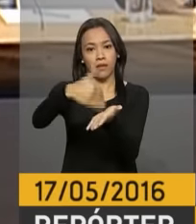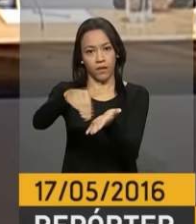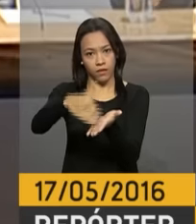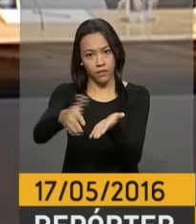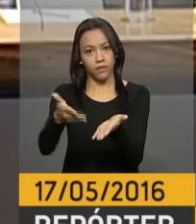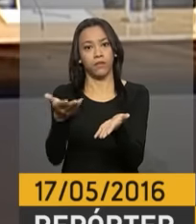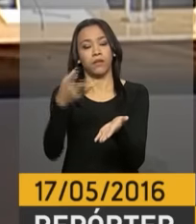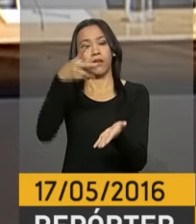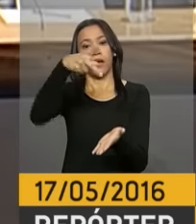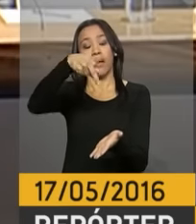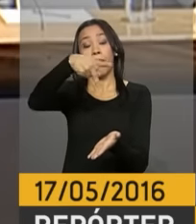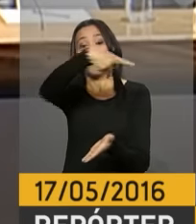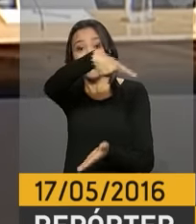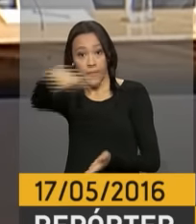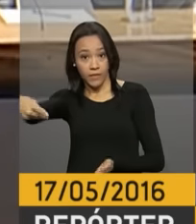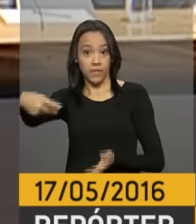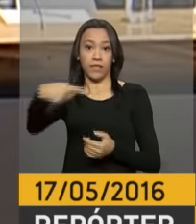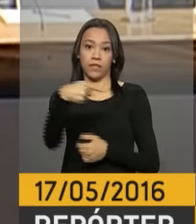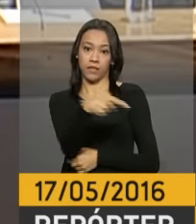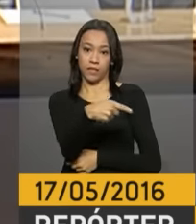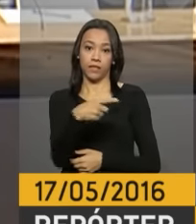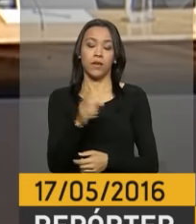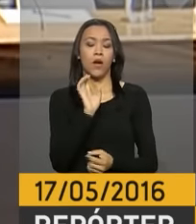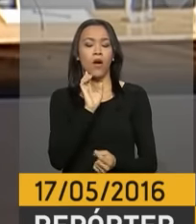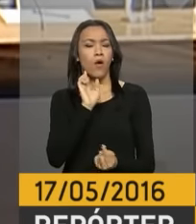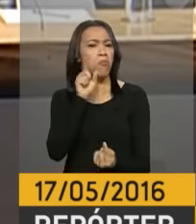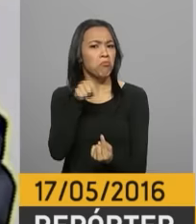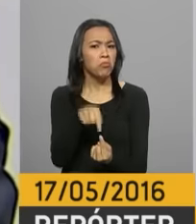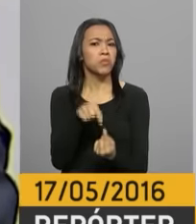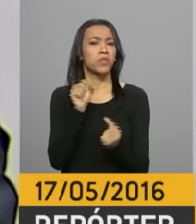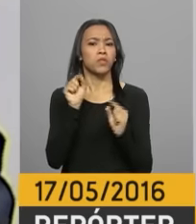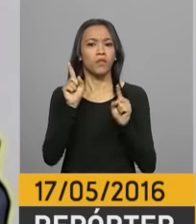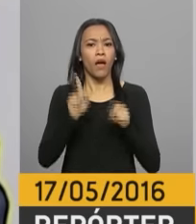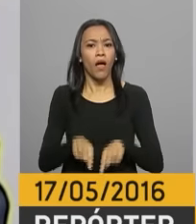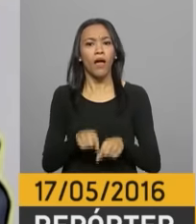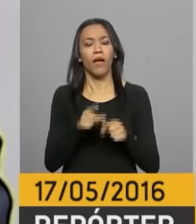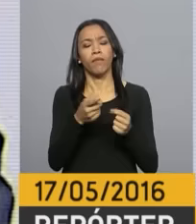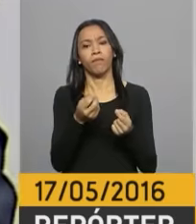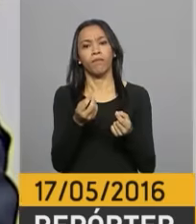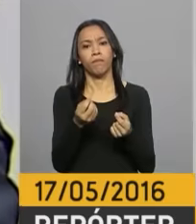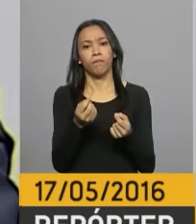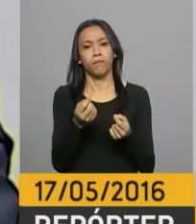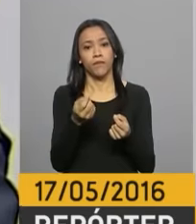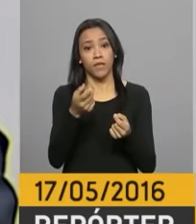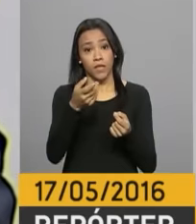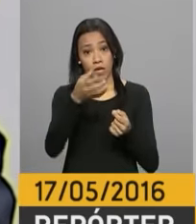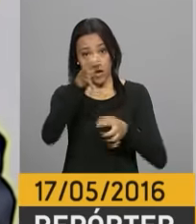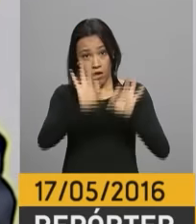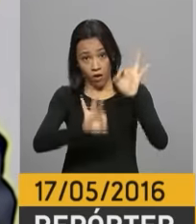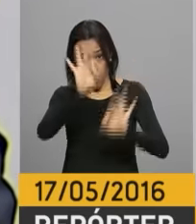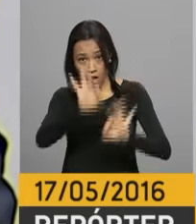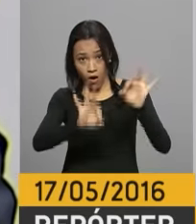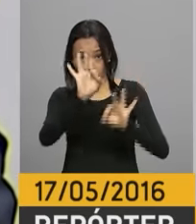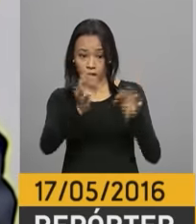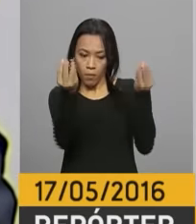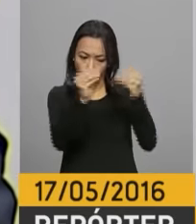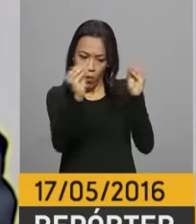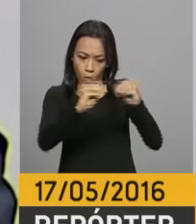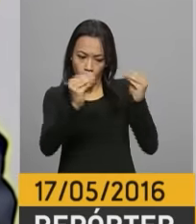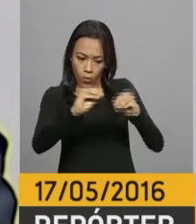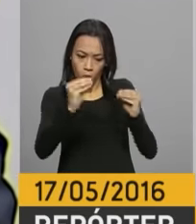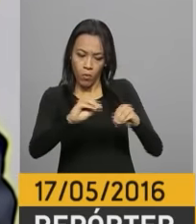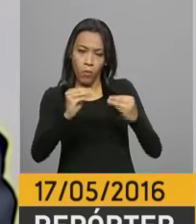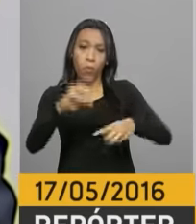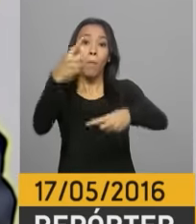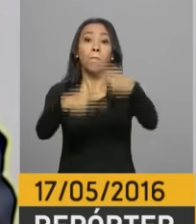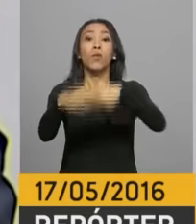tem como principal finalidade no formular exatamente uma política de